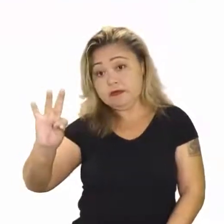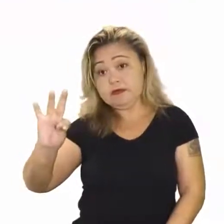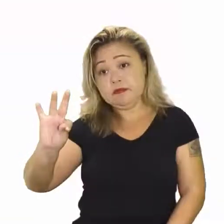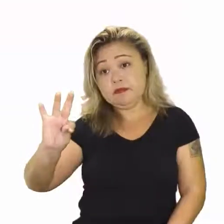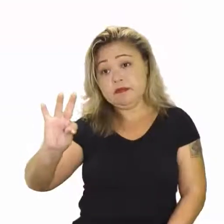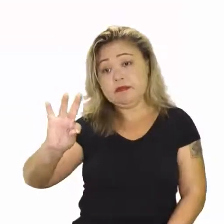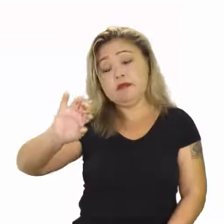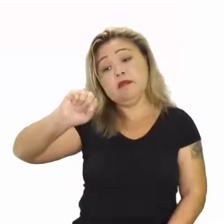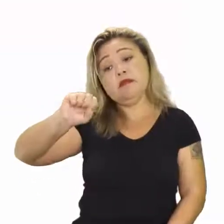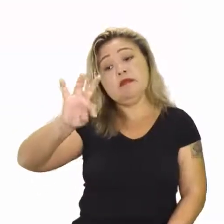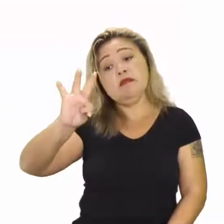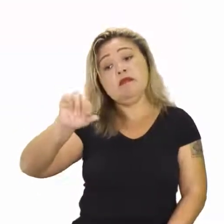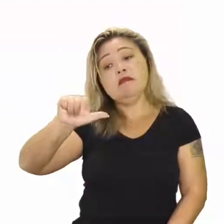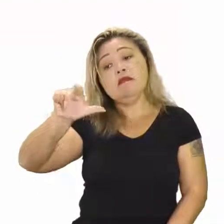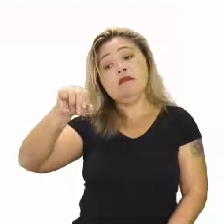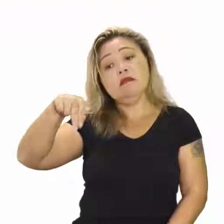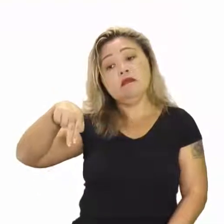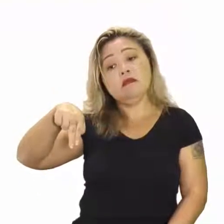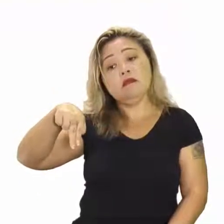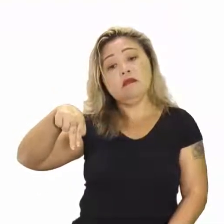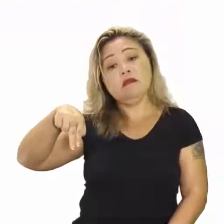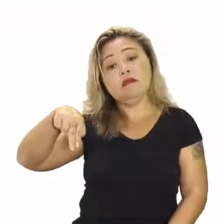Joseph Stalin.